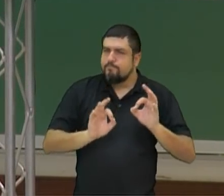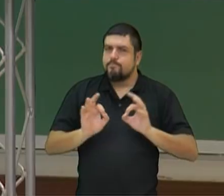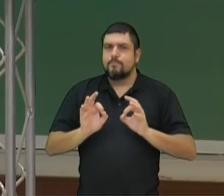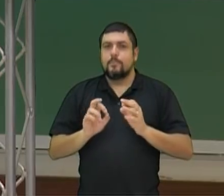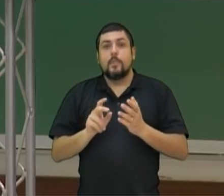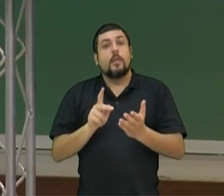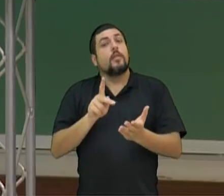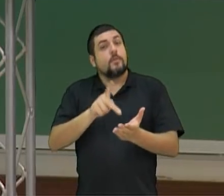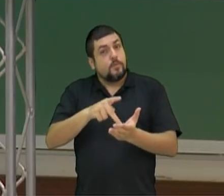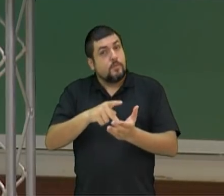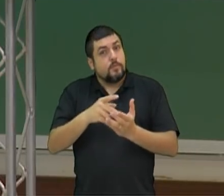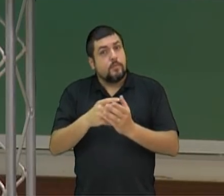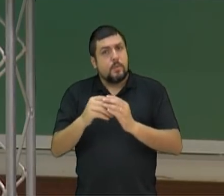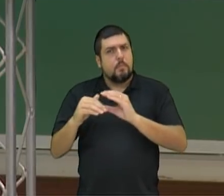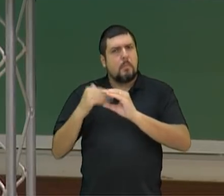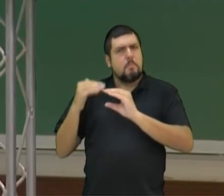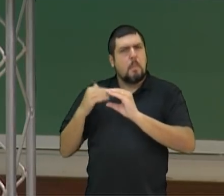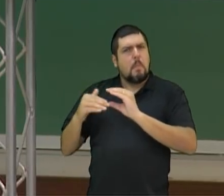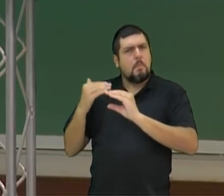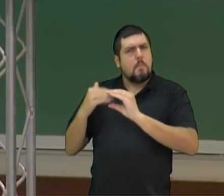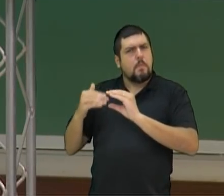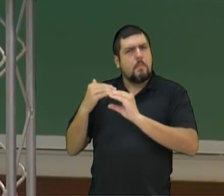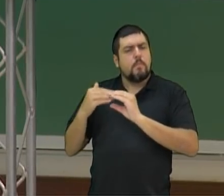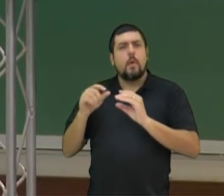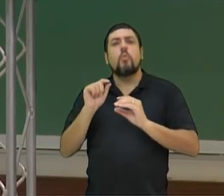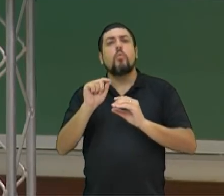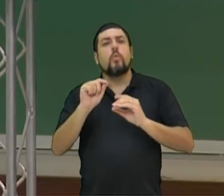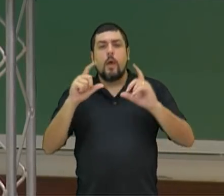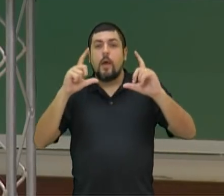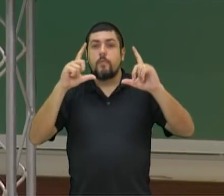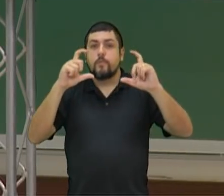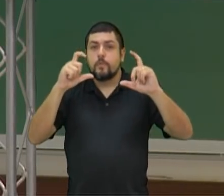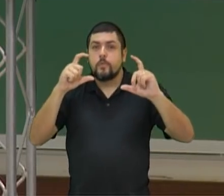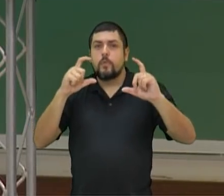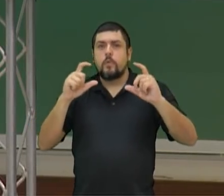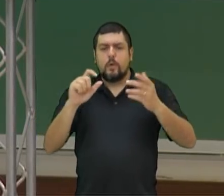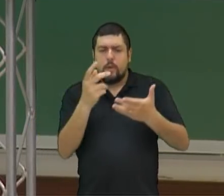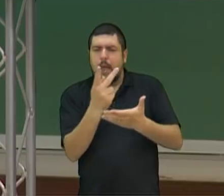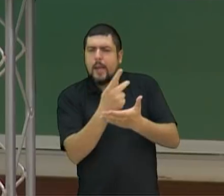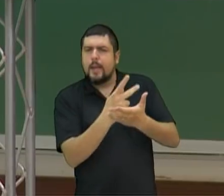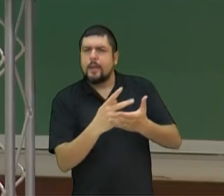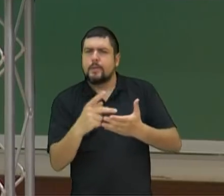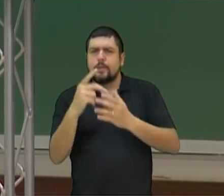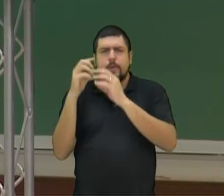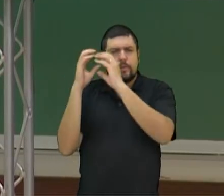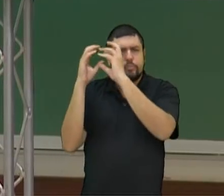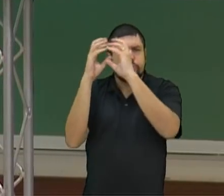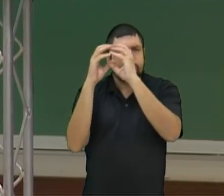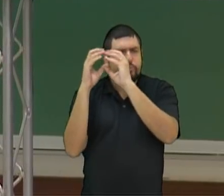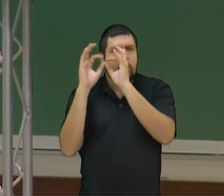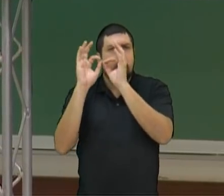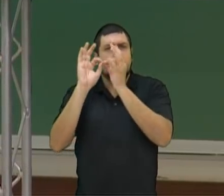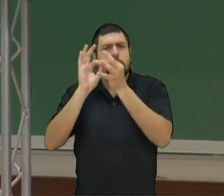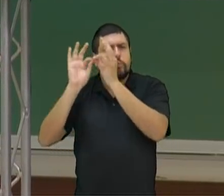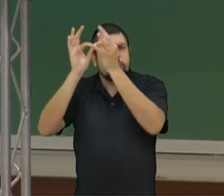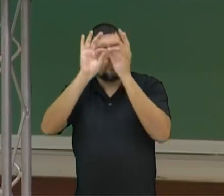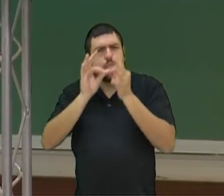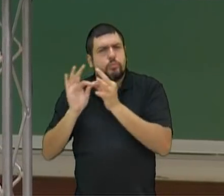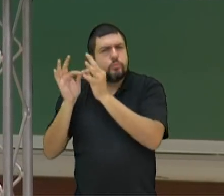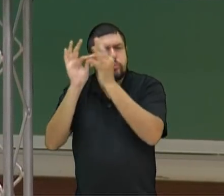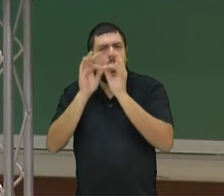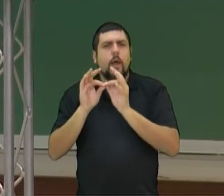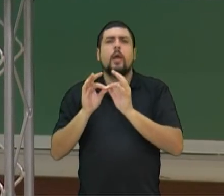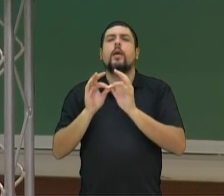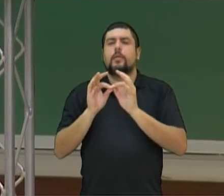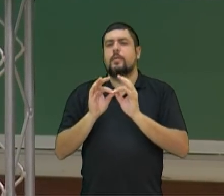muitas fotos de cadernos que desenharam os neurônios, que fizeram os mapas conceituais. É isso mesmo. Quão caprichado está o